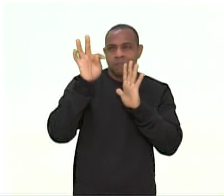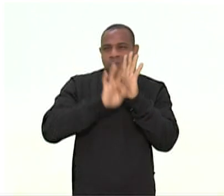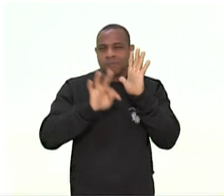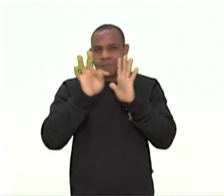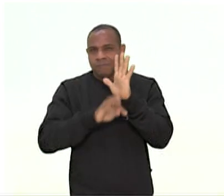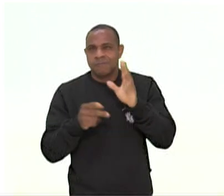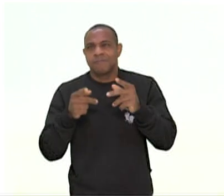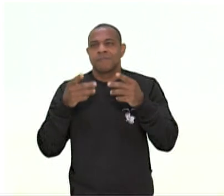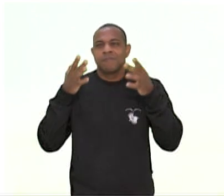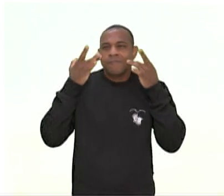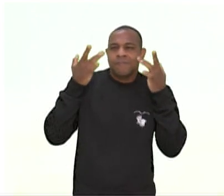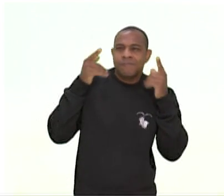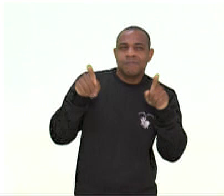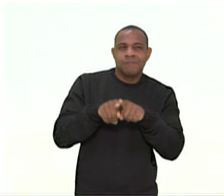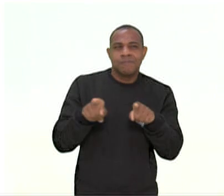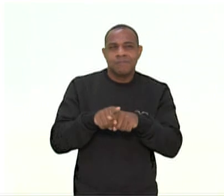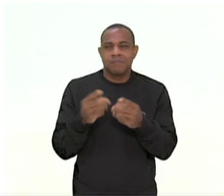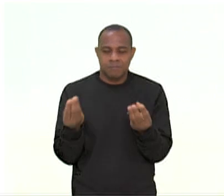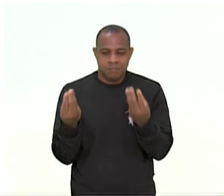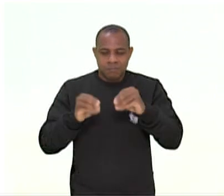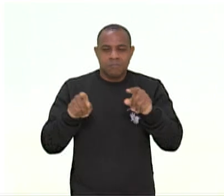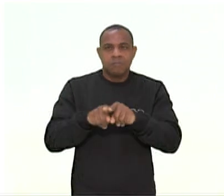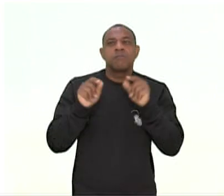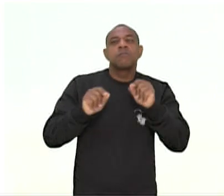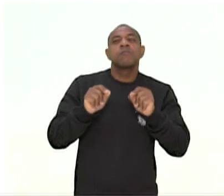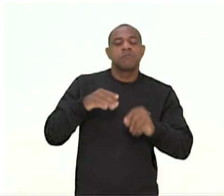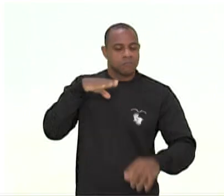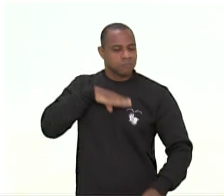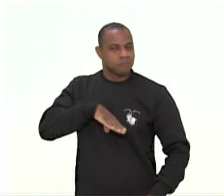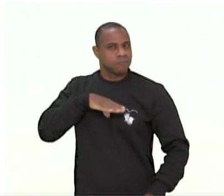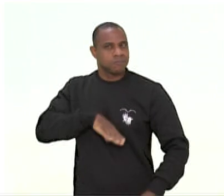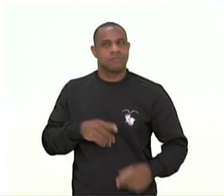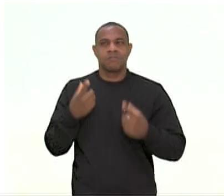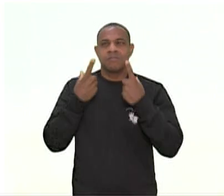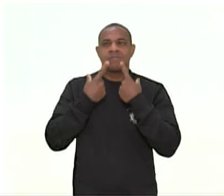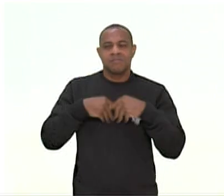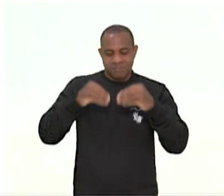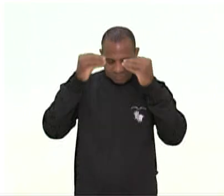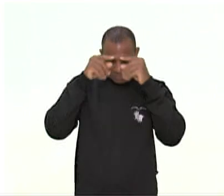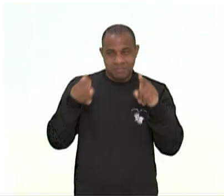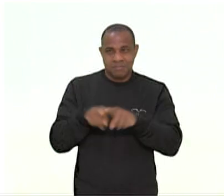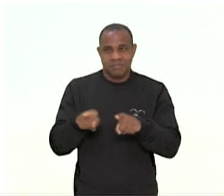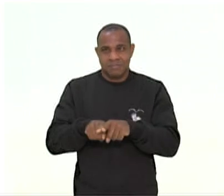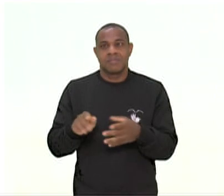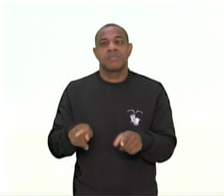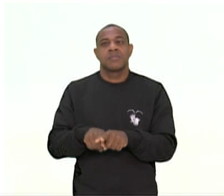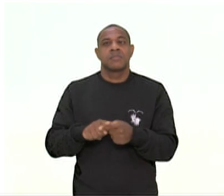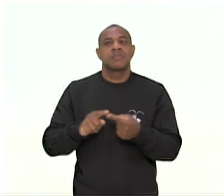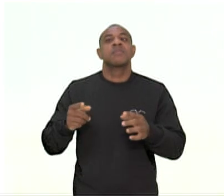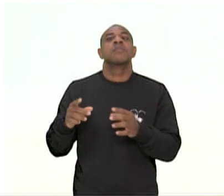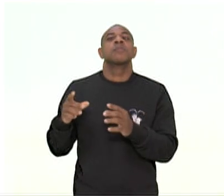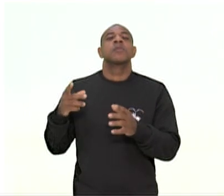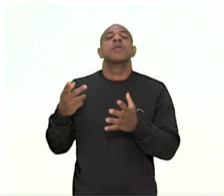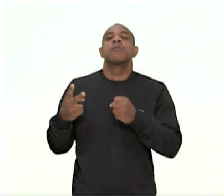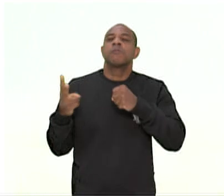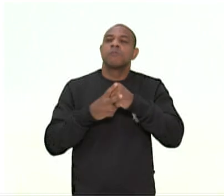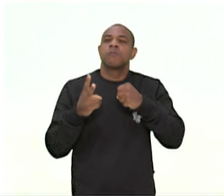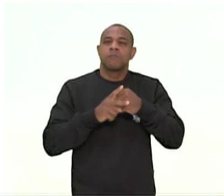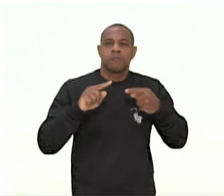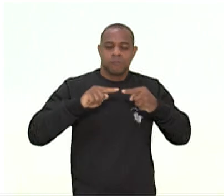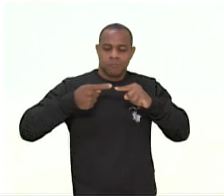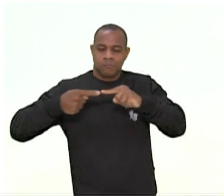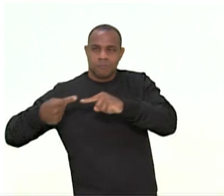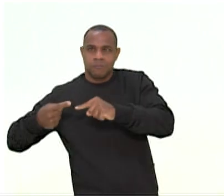teatrais e introduzir aí a análise linguística das regras de concordância verbo-nominal. O que vem chegando aqui pra